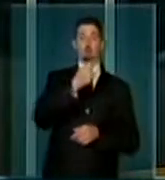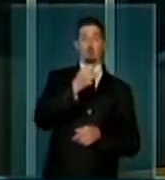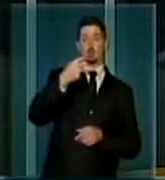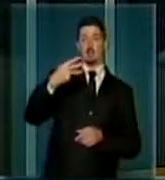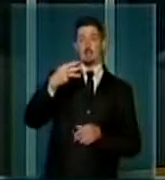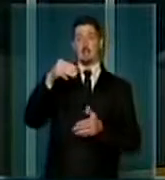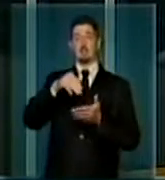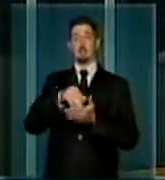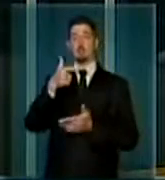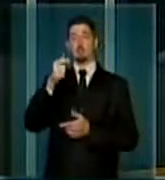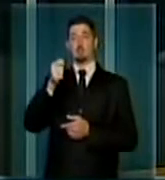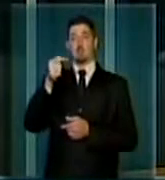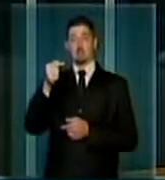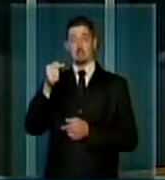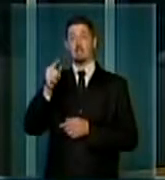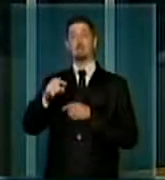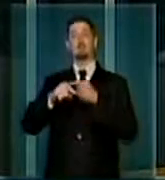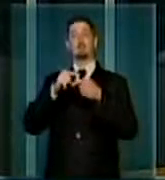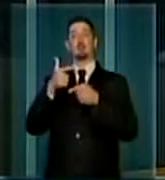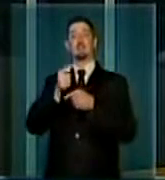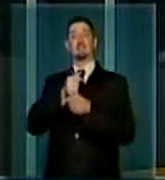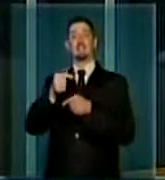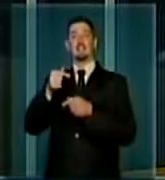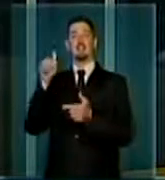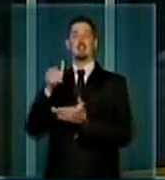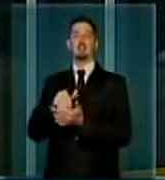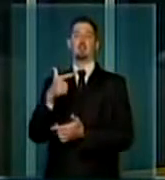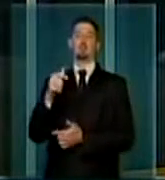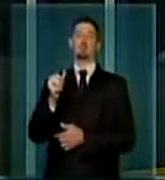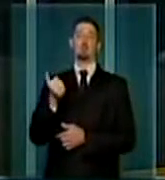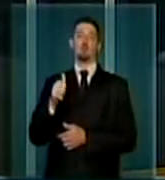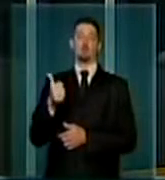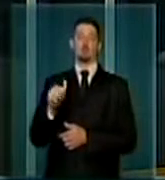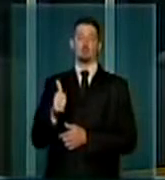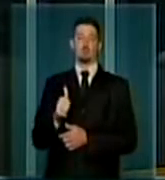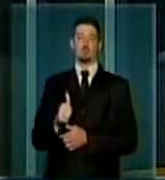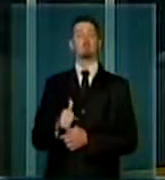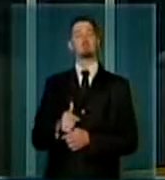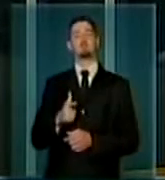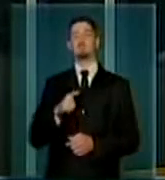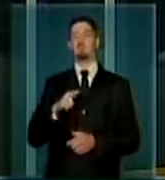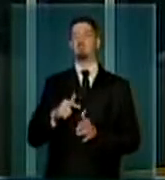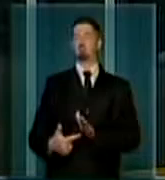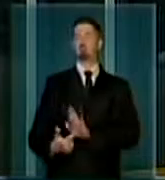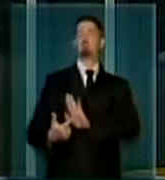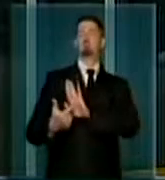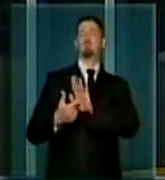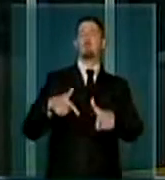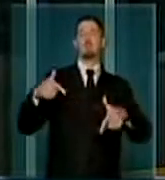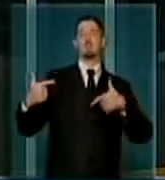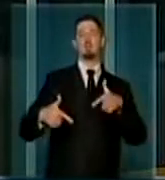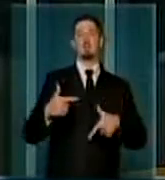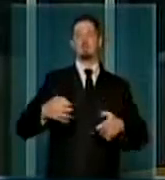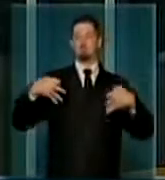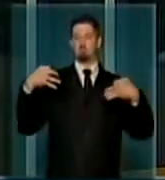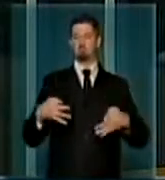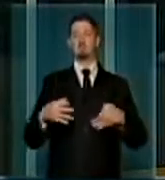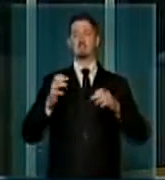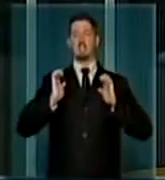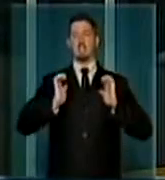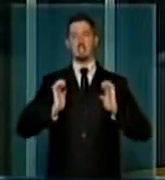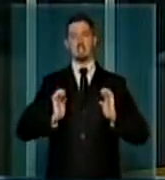2003 a 2007 e o segundo de 2007 a 2011. Destacou-se, sobretudo, pela forma